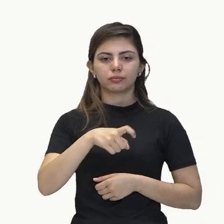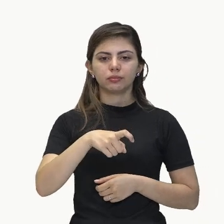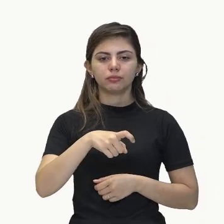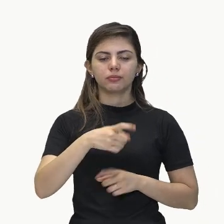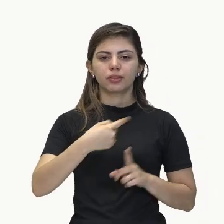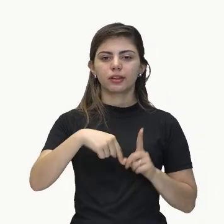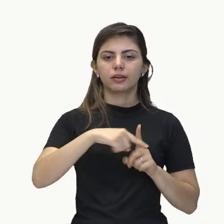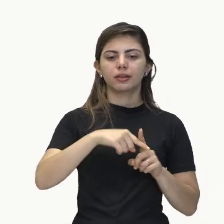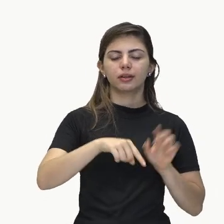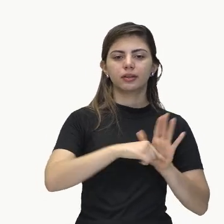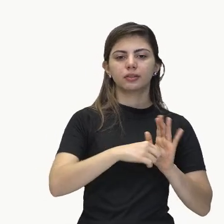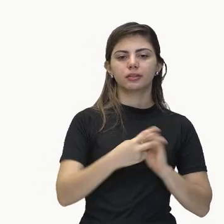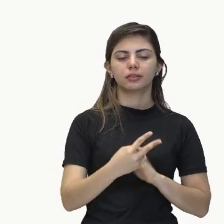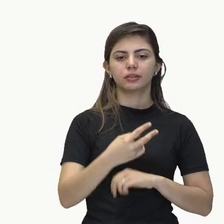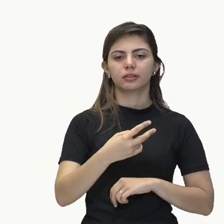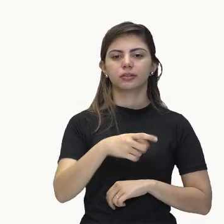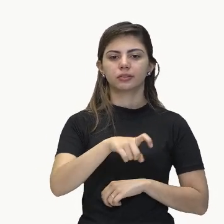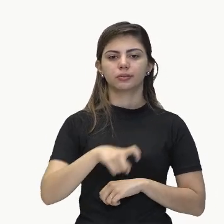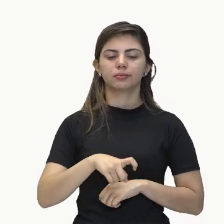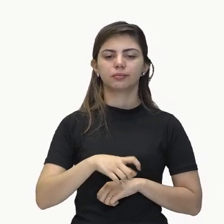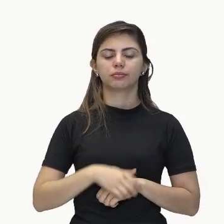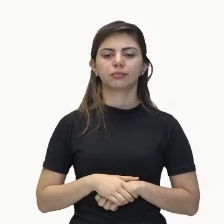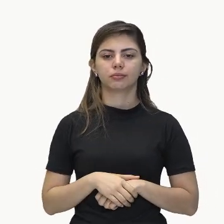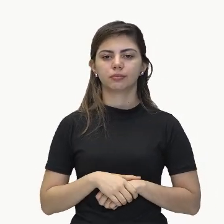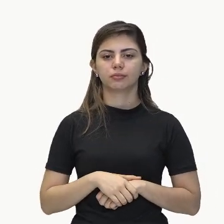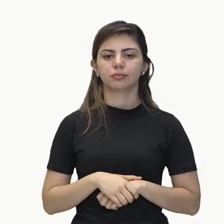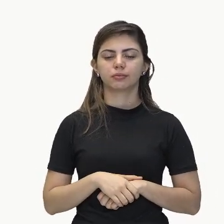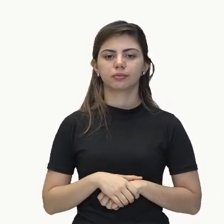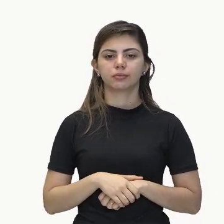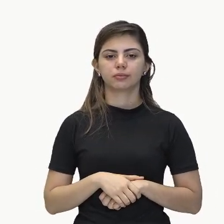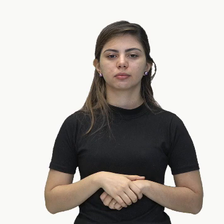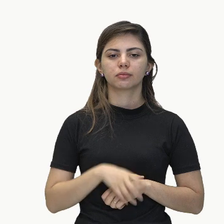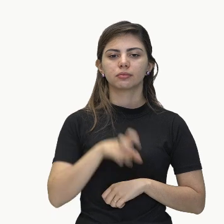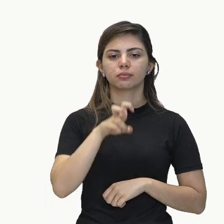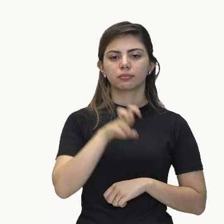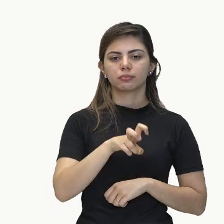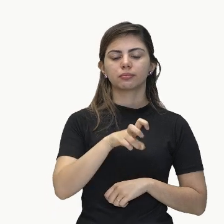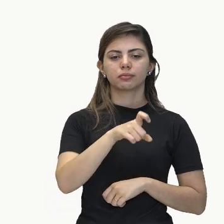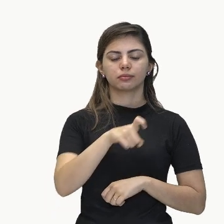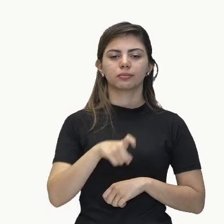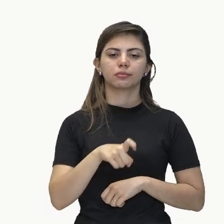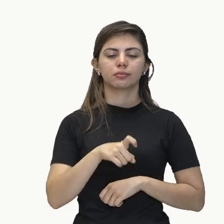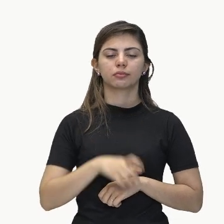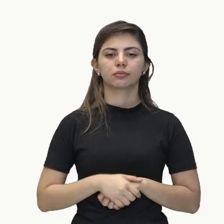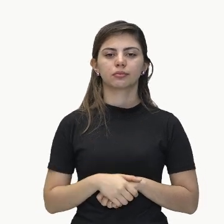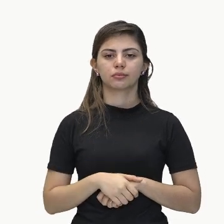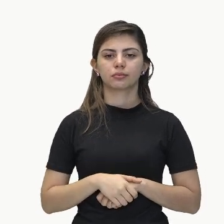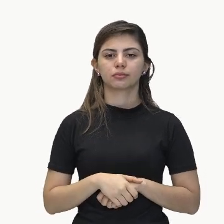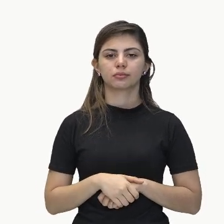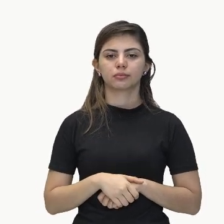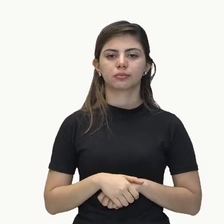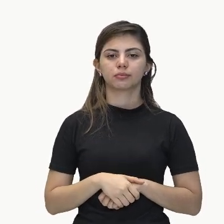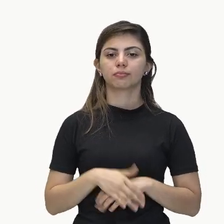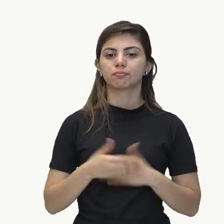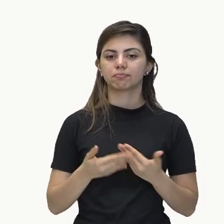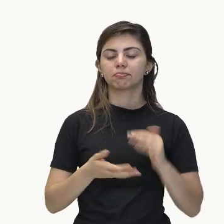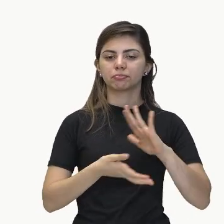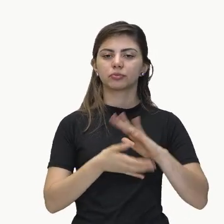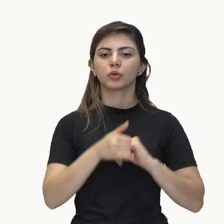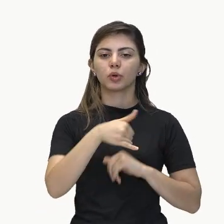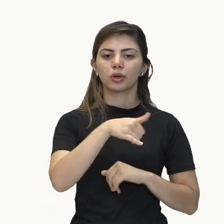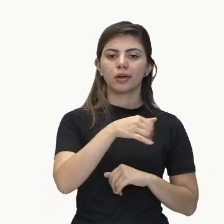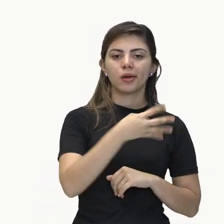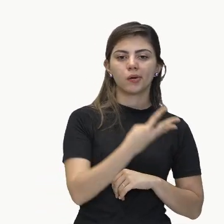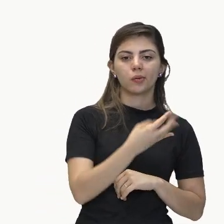Mais menos vai ficar menos. Então, 7x menos 2x, 5x. Menos 4y com